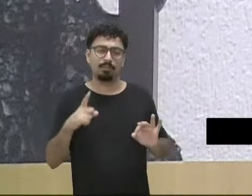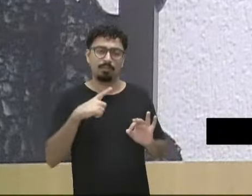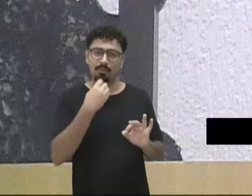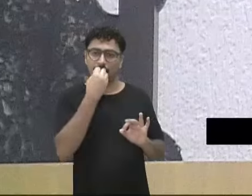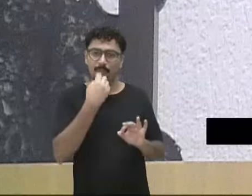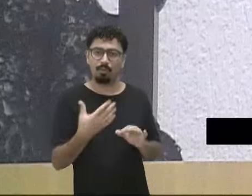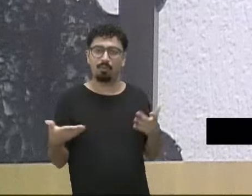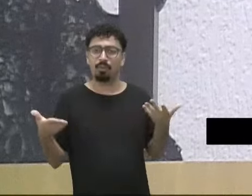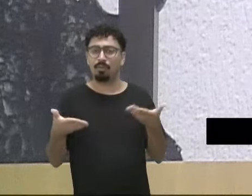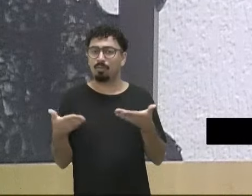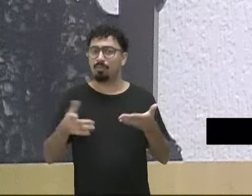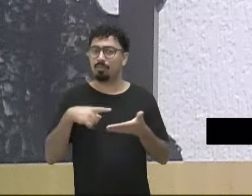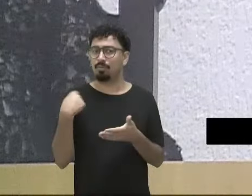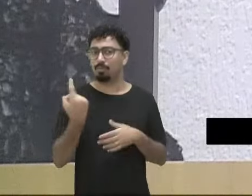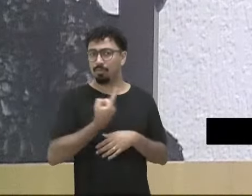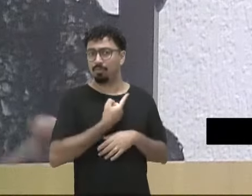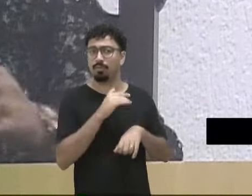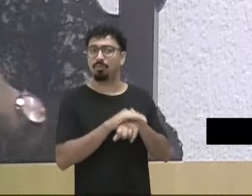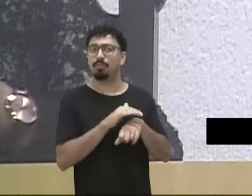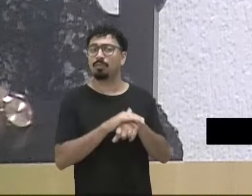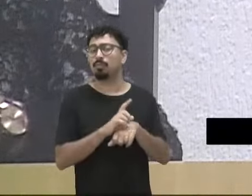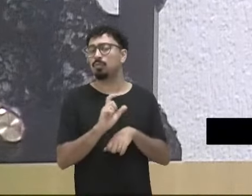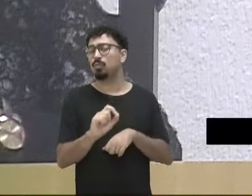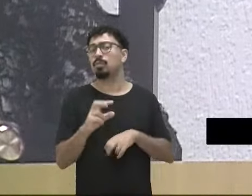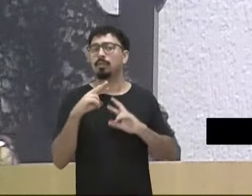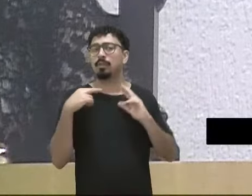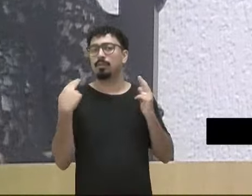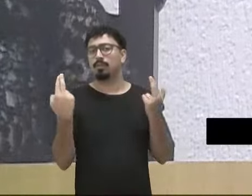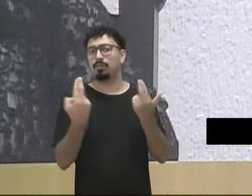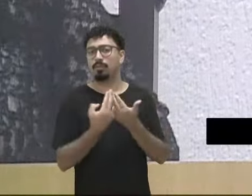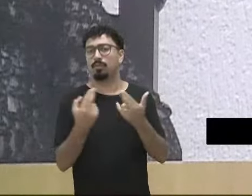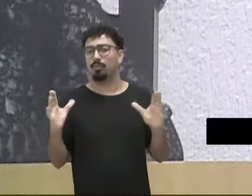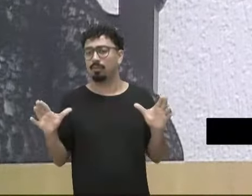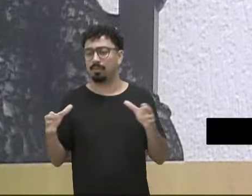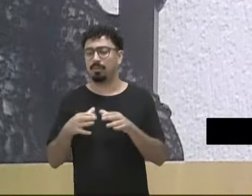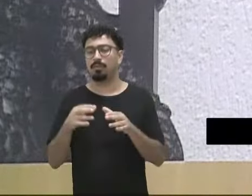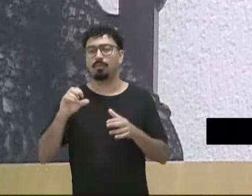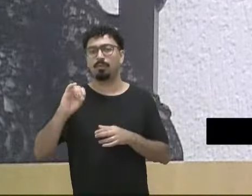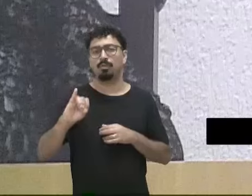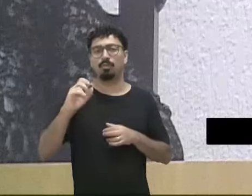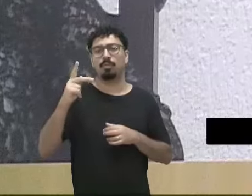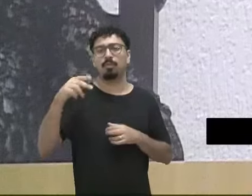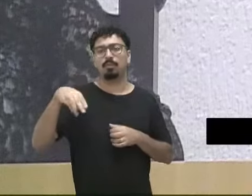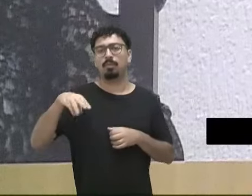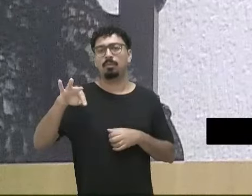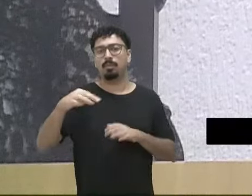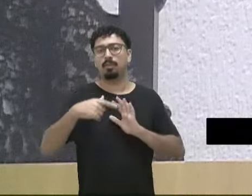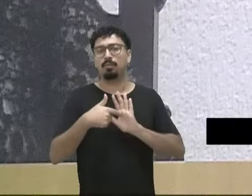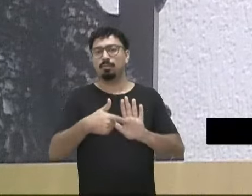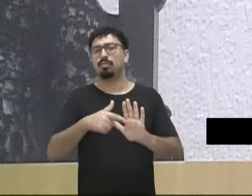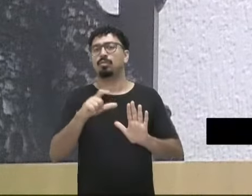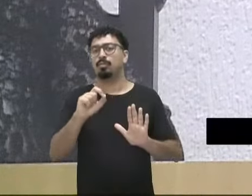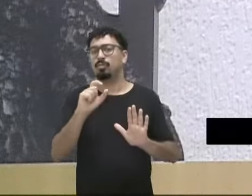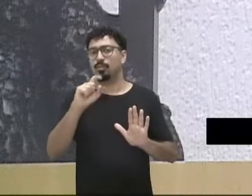Então, nós fizemos uma reunião com a equipe do IPMT, onde nós mostramos quais